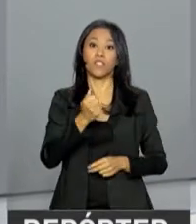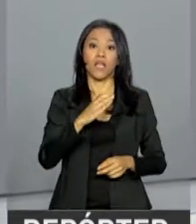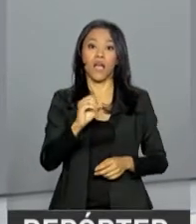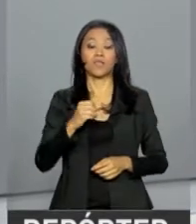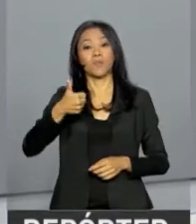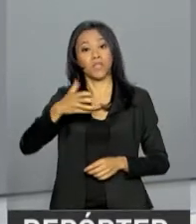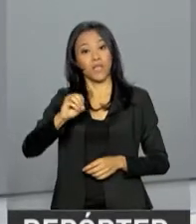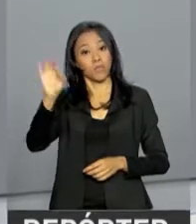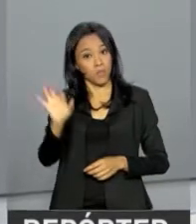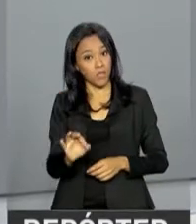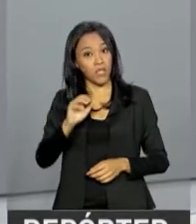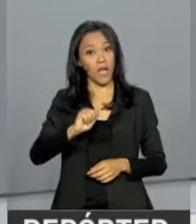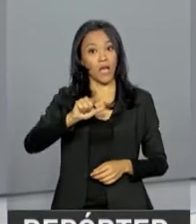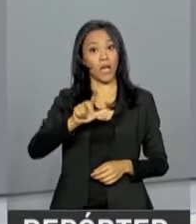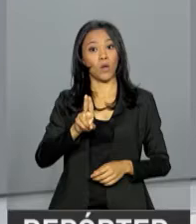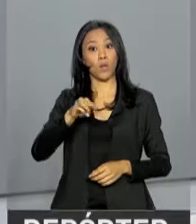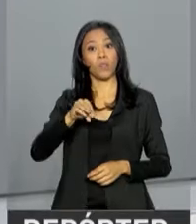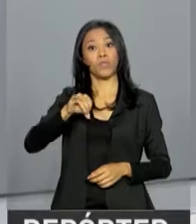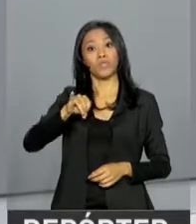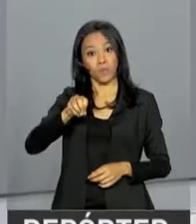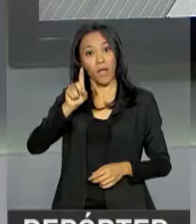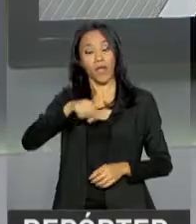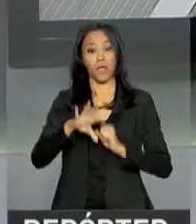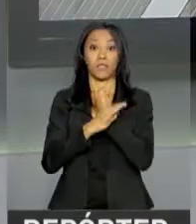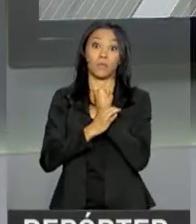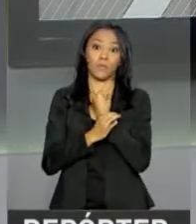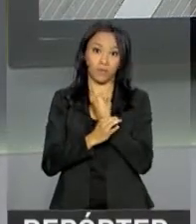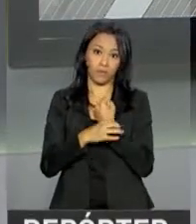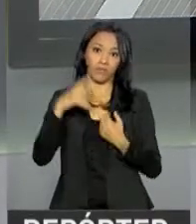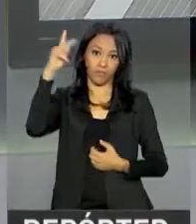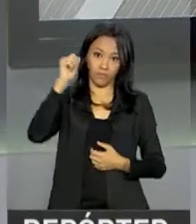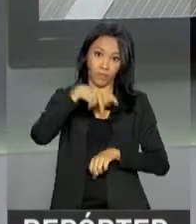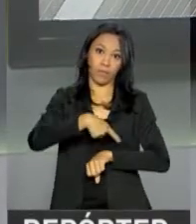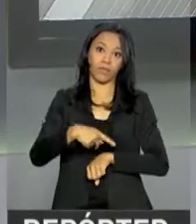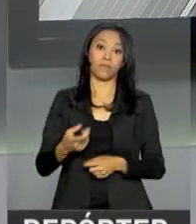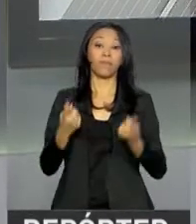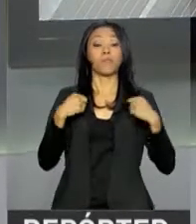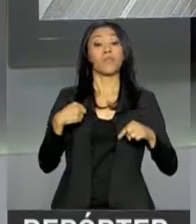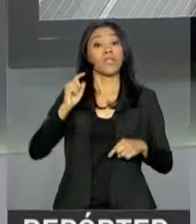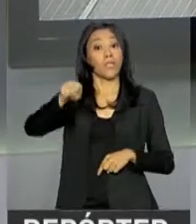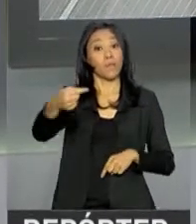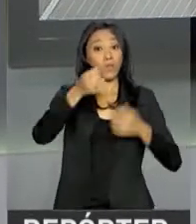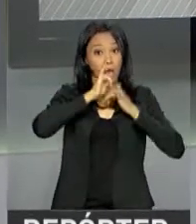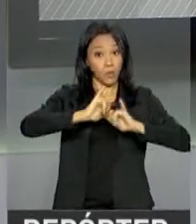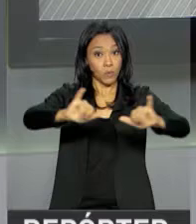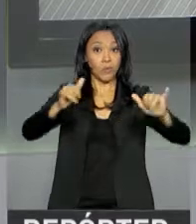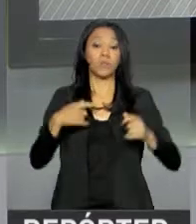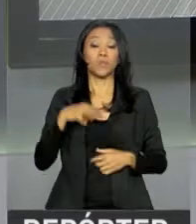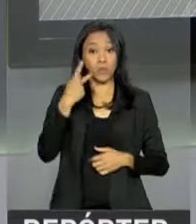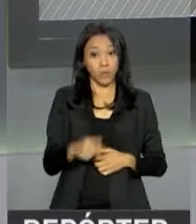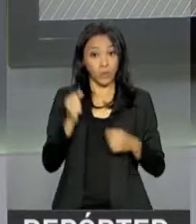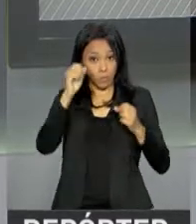as de alumínio é preservar a segurança nacional após o anúncio do governo americano os ministérios das relações exteriores